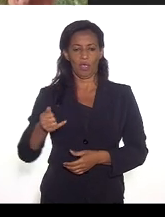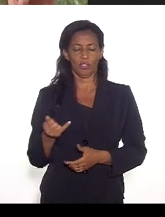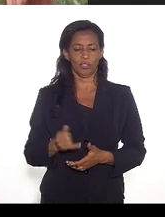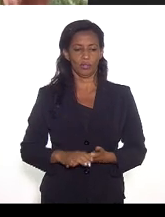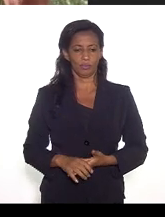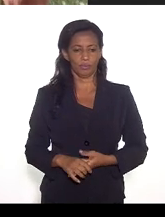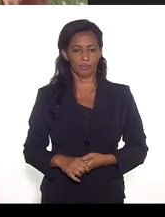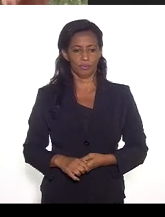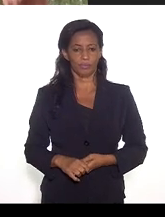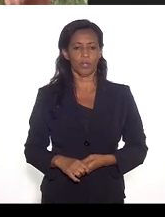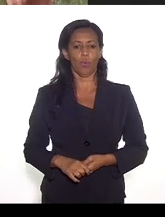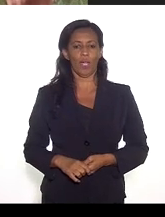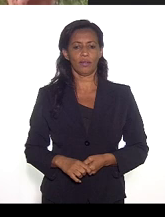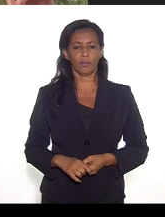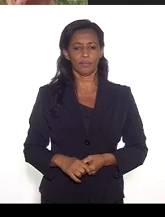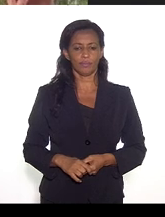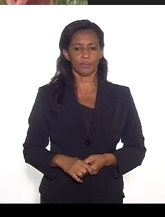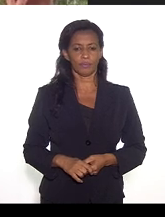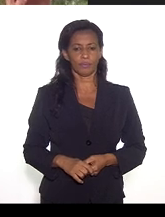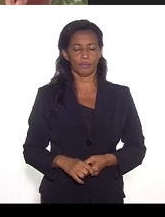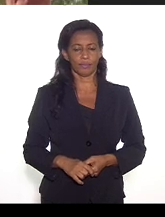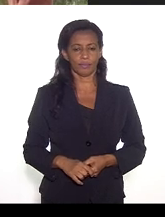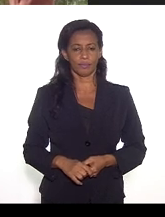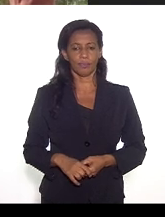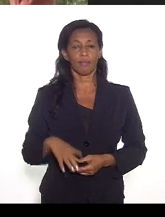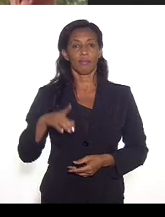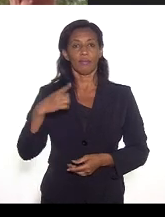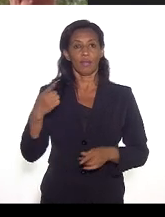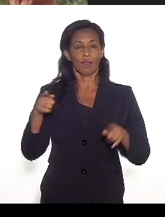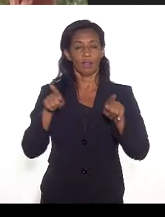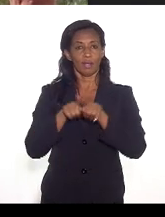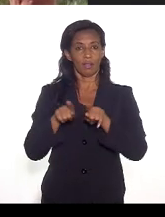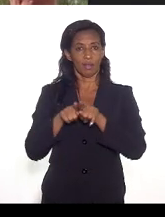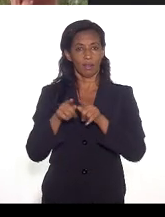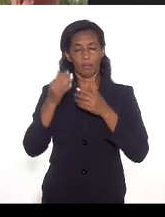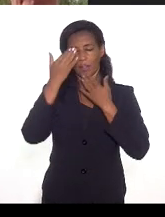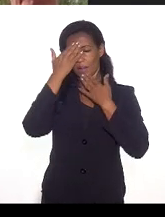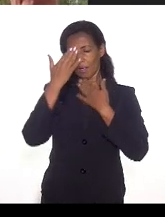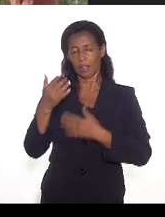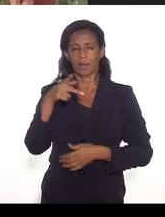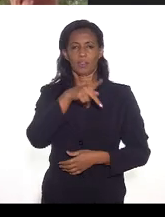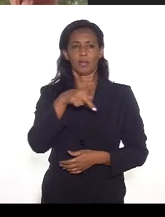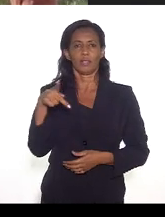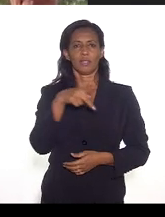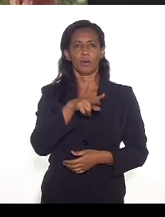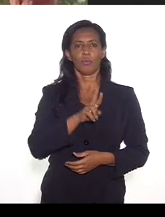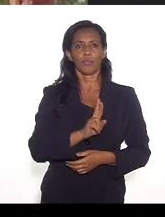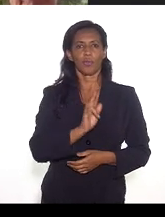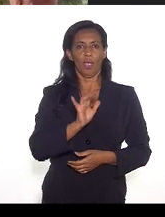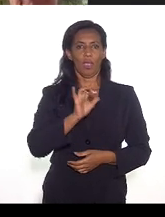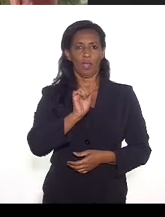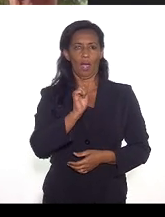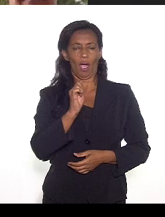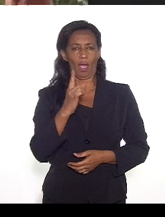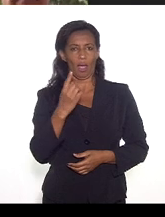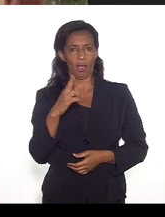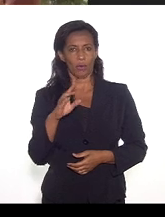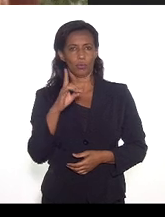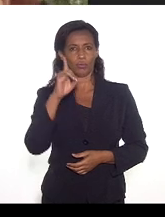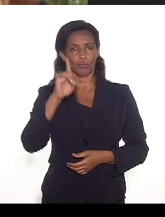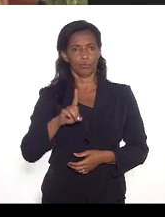Almirante. Professora Célia, eu também queria, antes do professor Marcos falar, agradecer ao professor Ricardo Lodi, reitor da UERJ, que